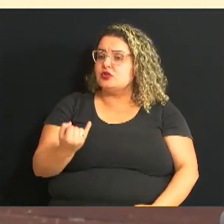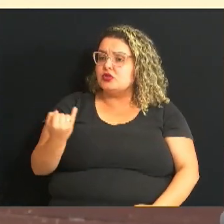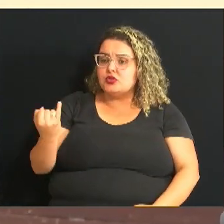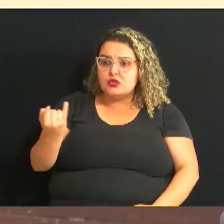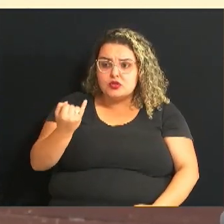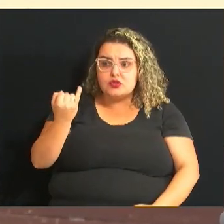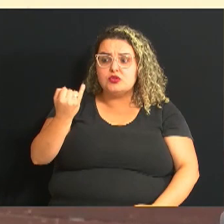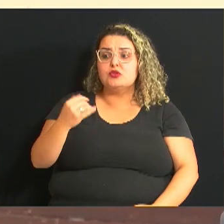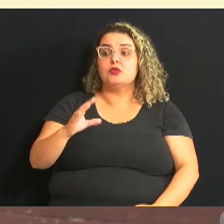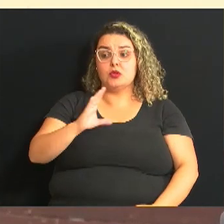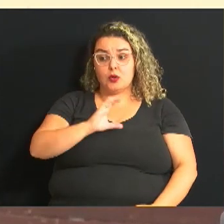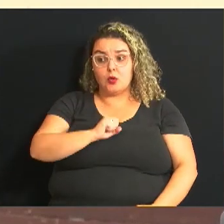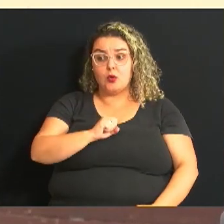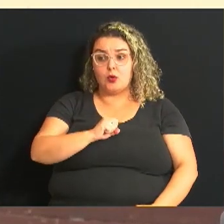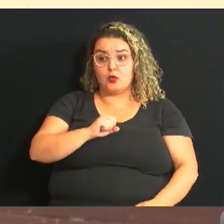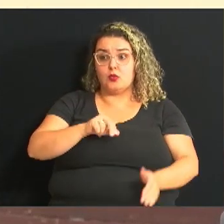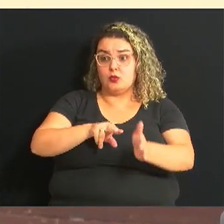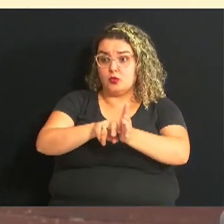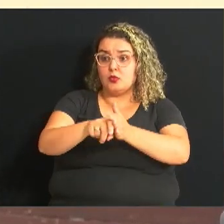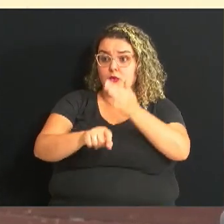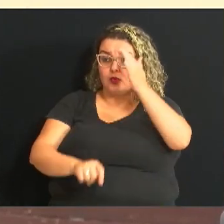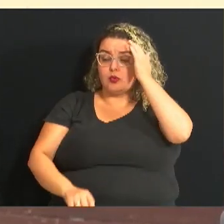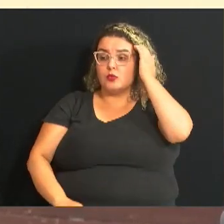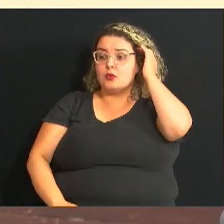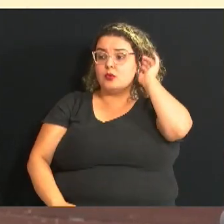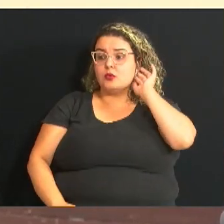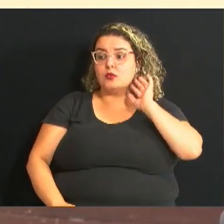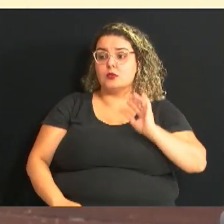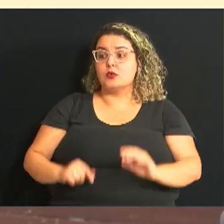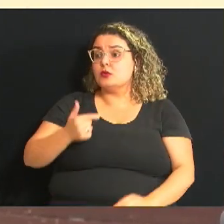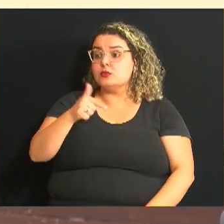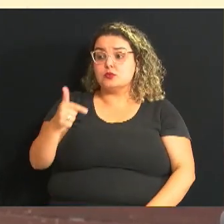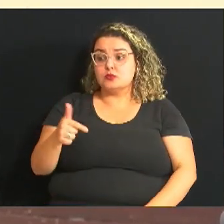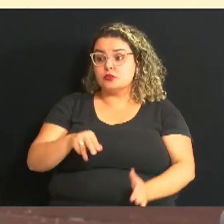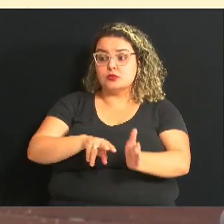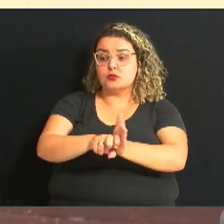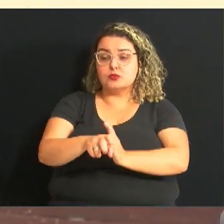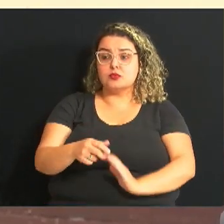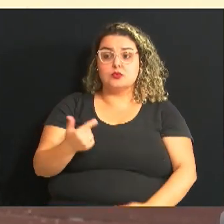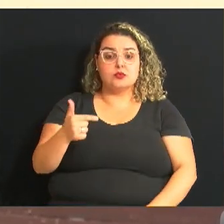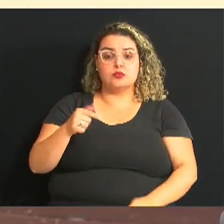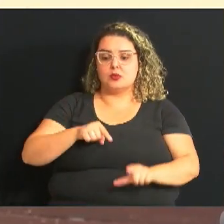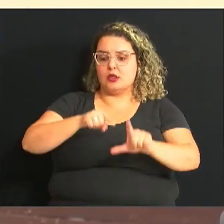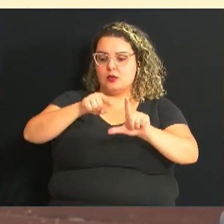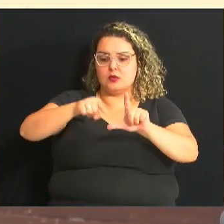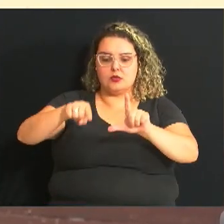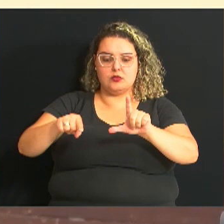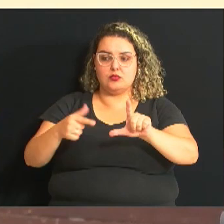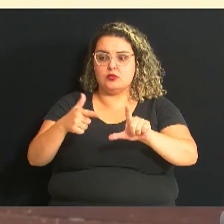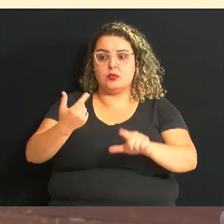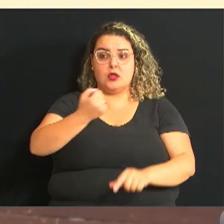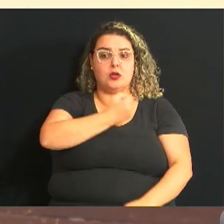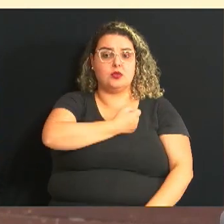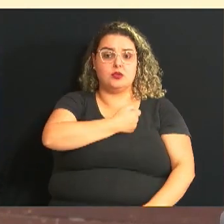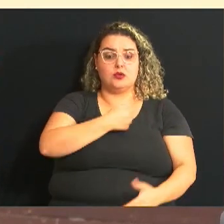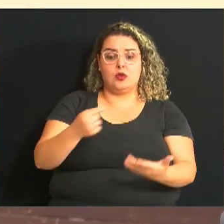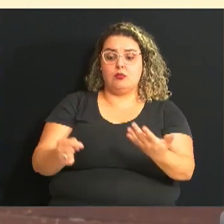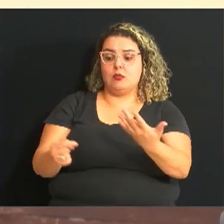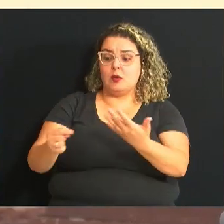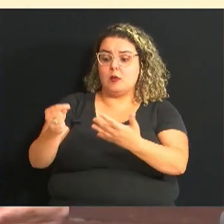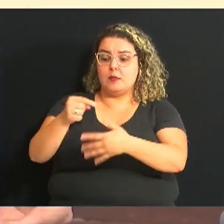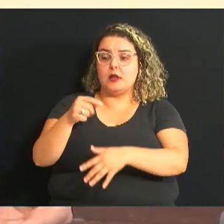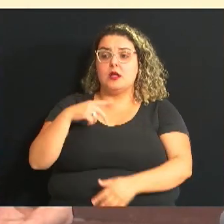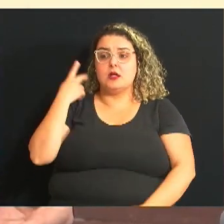gostei muito, foi o diagnóstico. Porque sem diagnóstico você não tem estatística, não tem números para apontar as